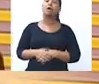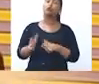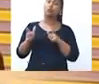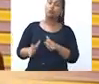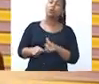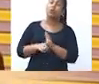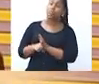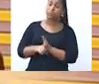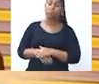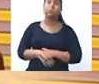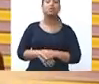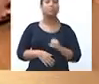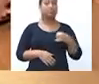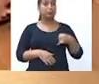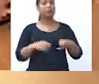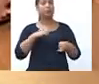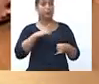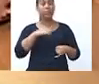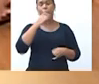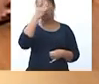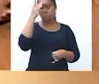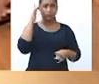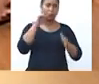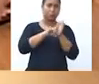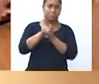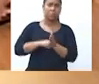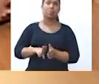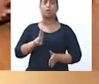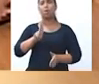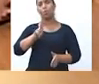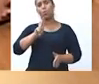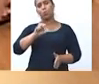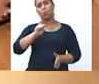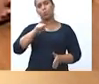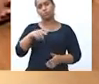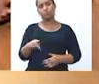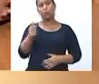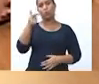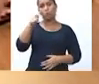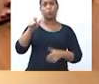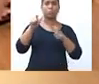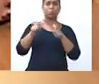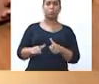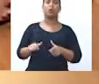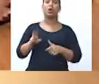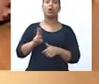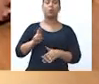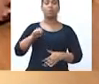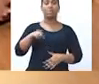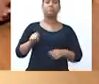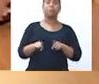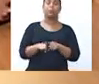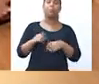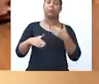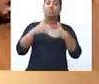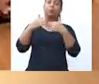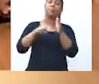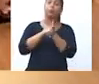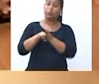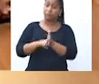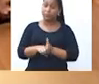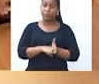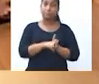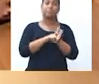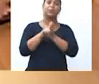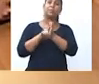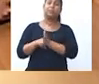de pesquisa? Sim, a gente tem pesquisadores da USP ou de outros campos da Unesp, que também desenvolvem pesquisas